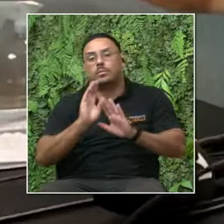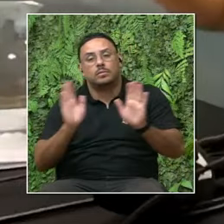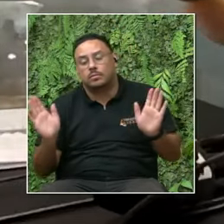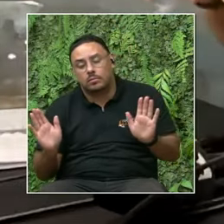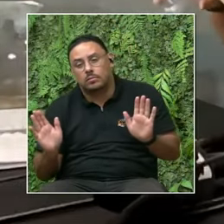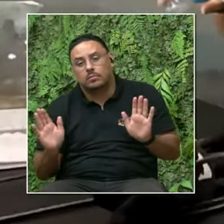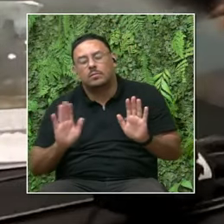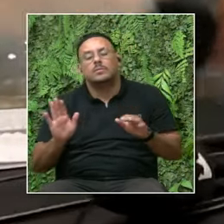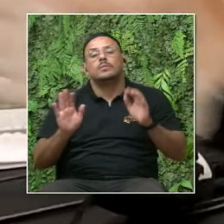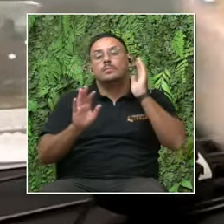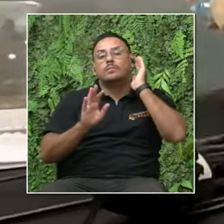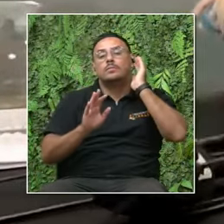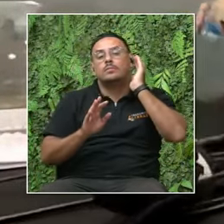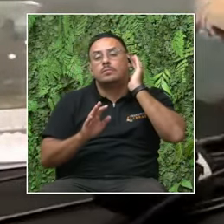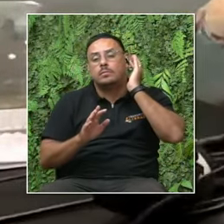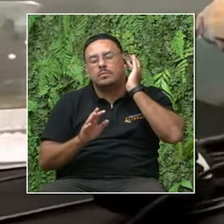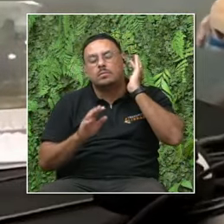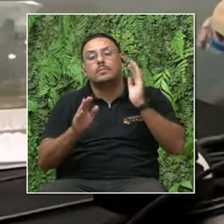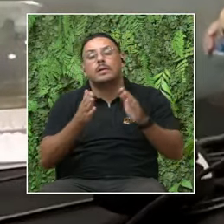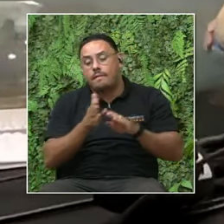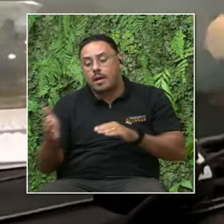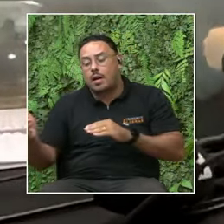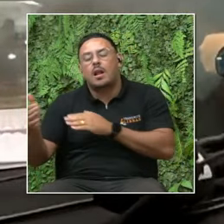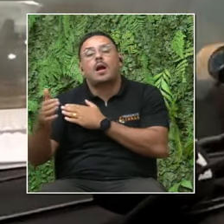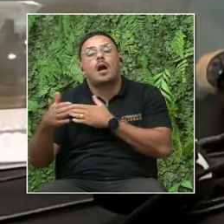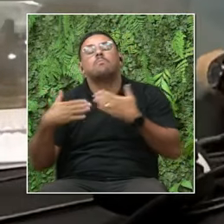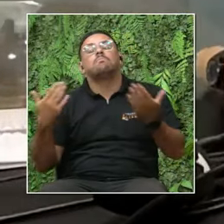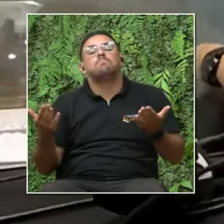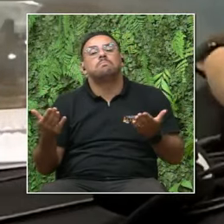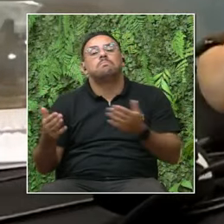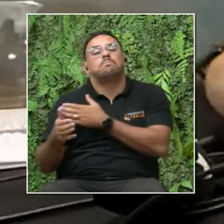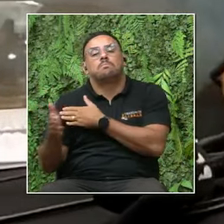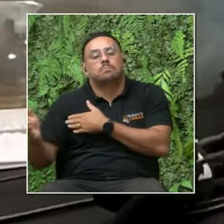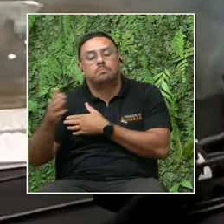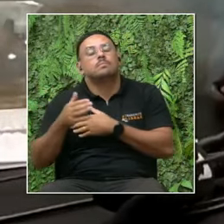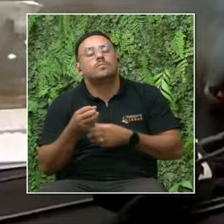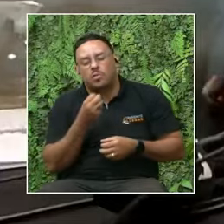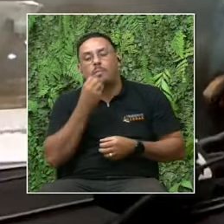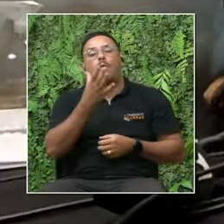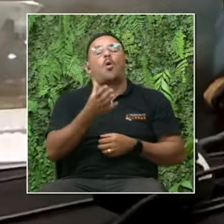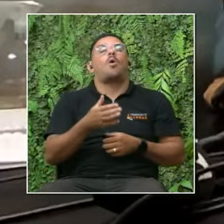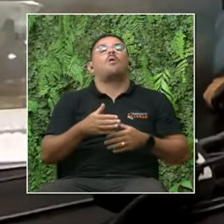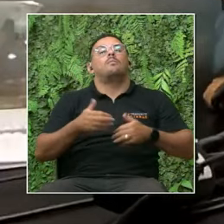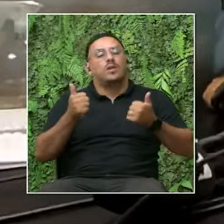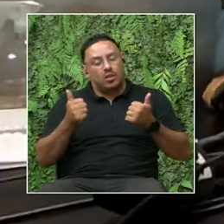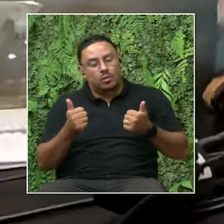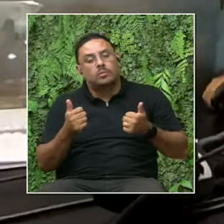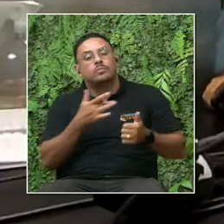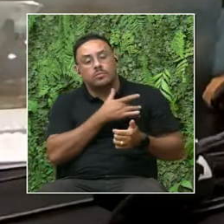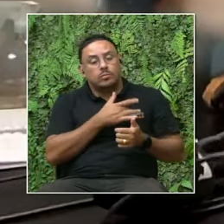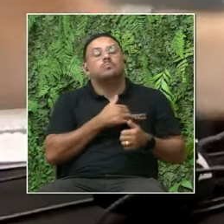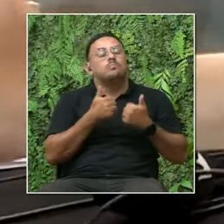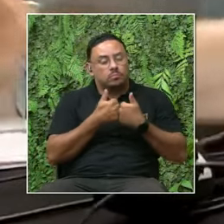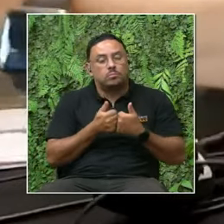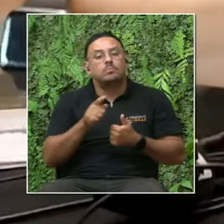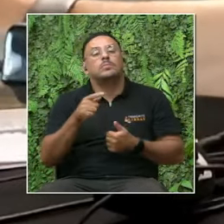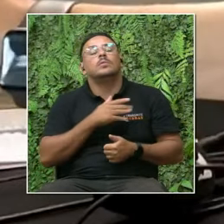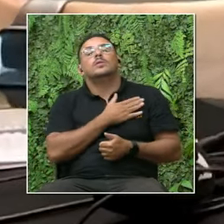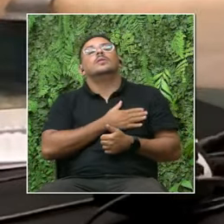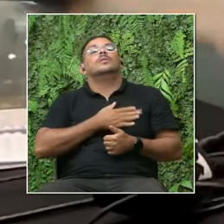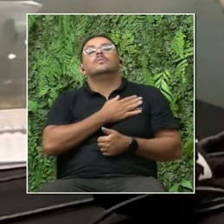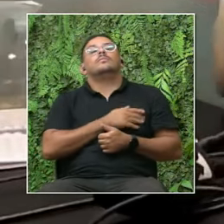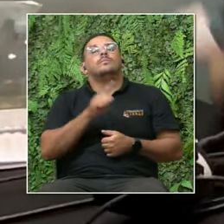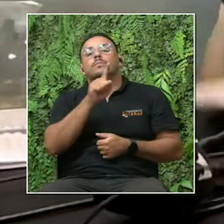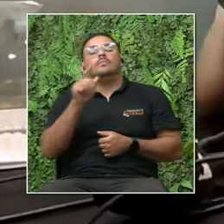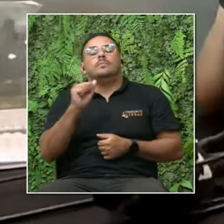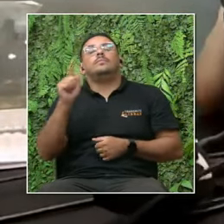eh só que ele tá num lado do campo que eu não gosto muito quando ele joga por lá foi bem assim primeiro tempo contra o Cruzeiro lá na arena mas eu gosto do do